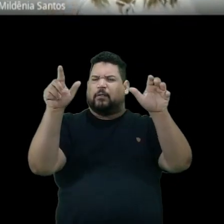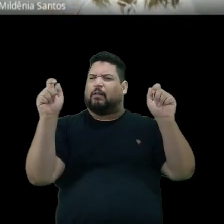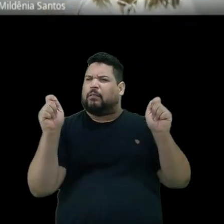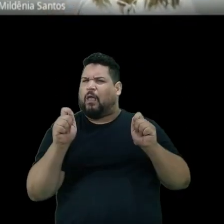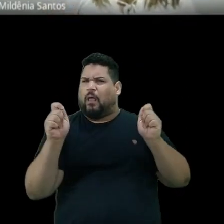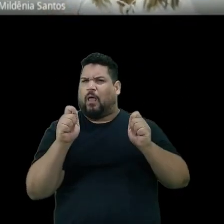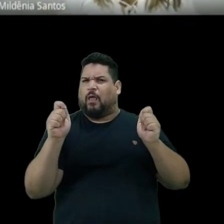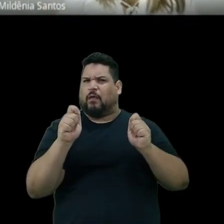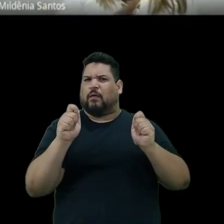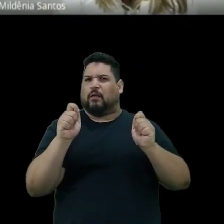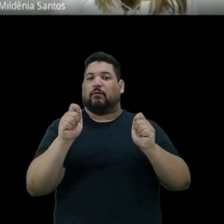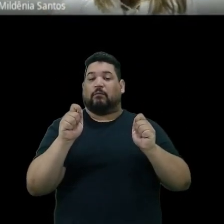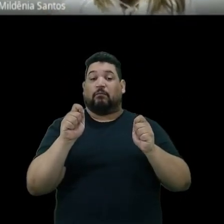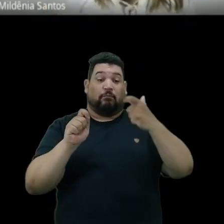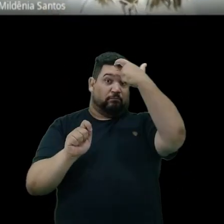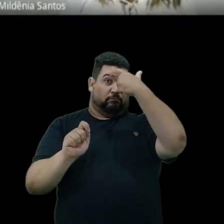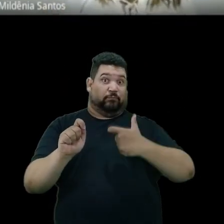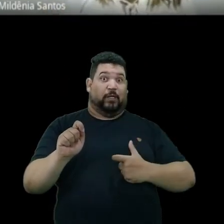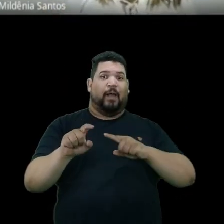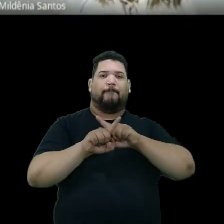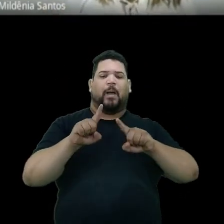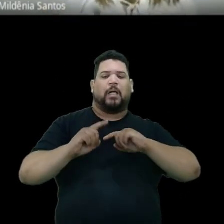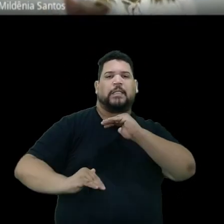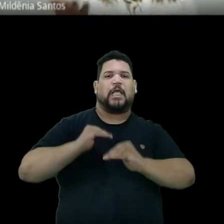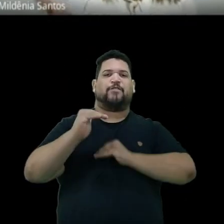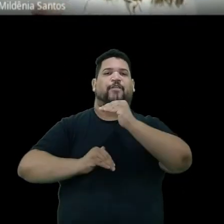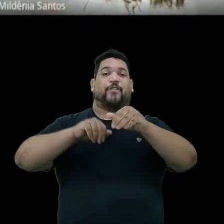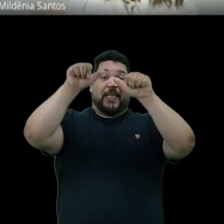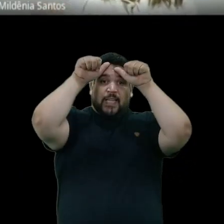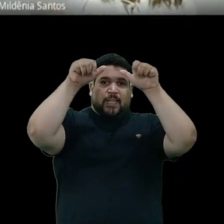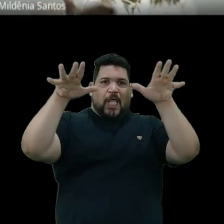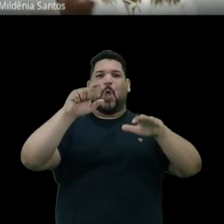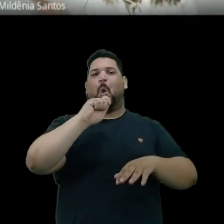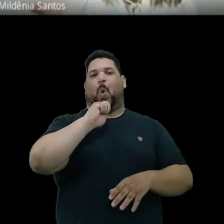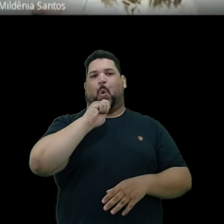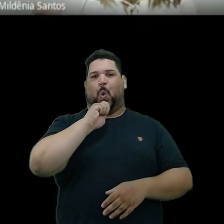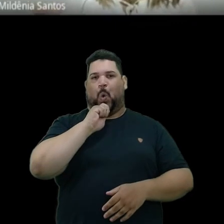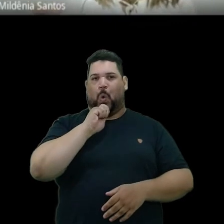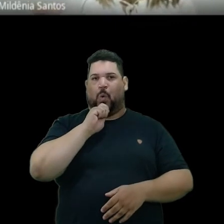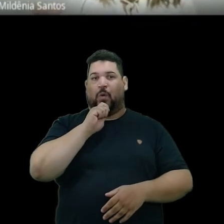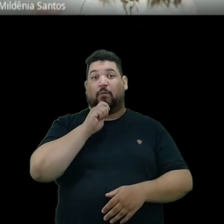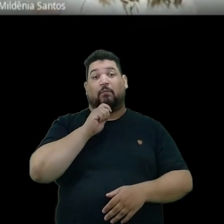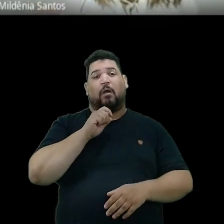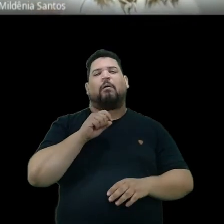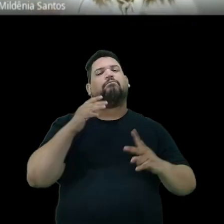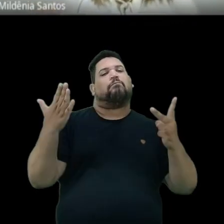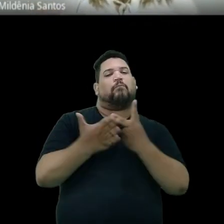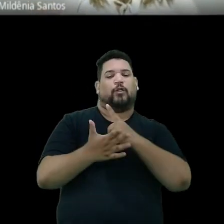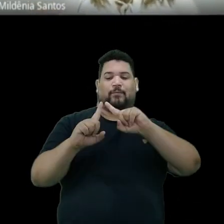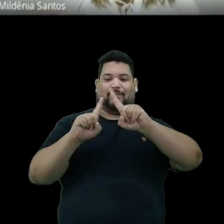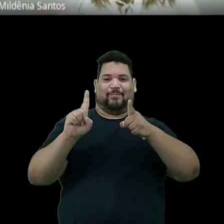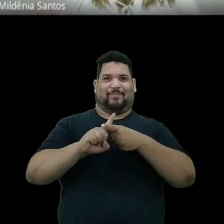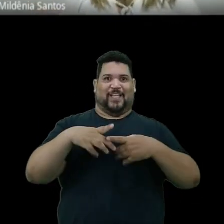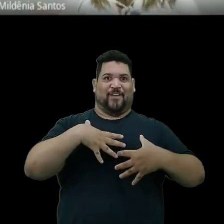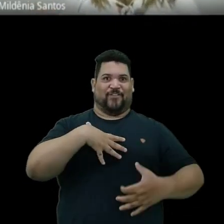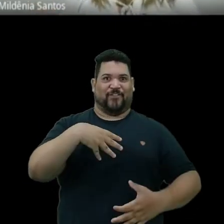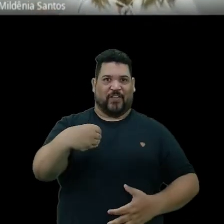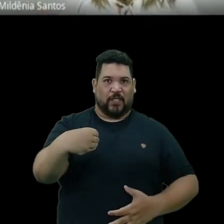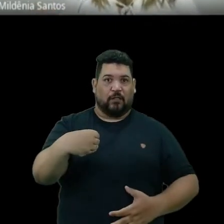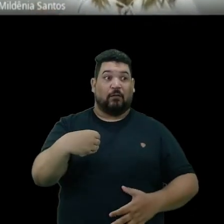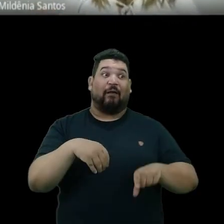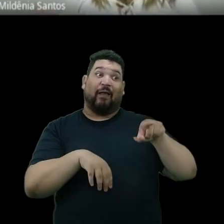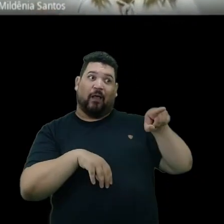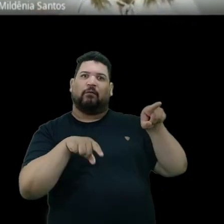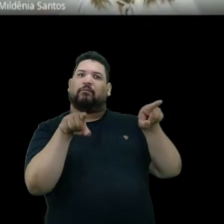no meu fenótipo, mas que eu não desenvolvi o TEA. E aí eu caso, ou então eu tenho um filho com uma pessoa que também tem